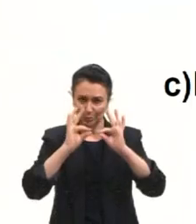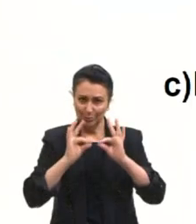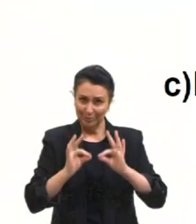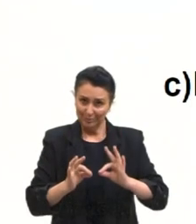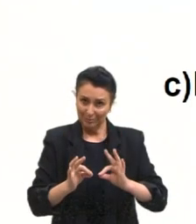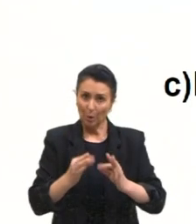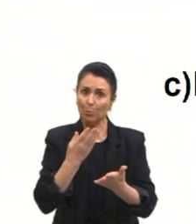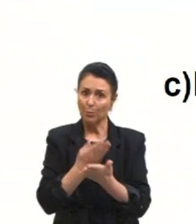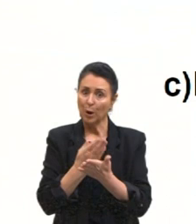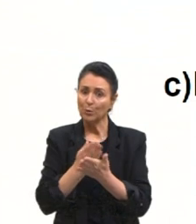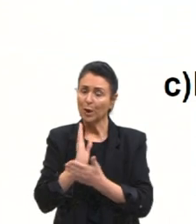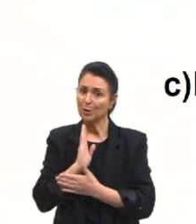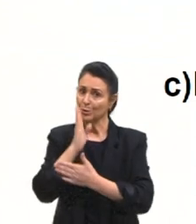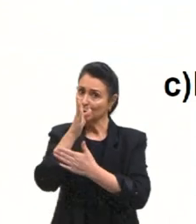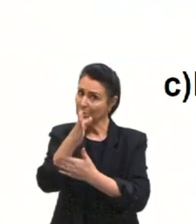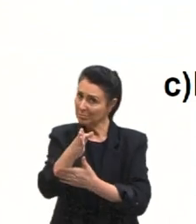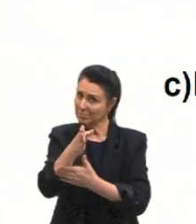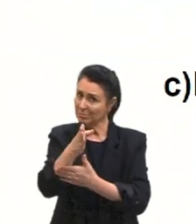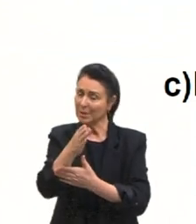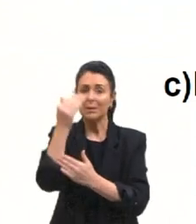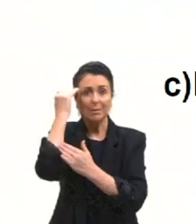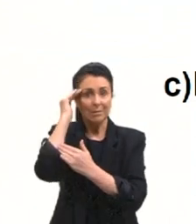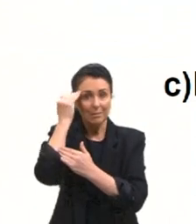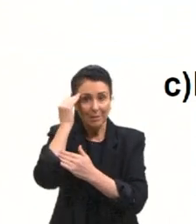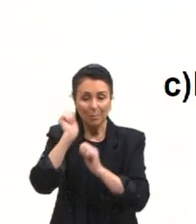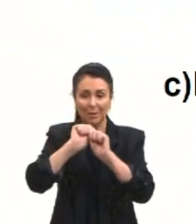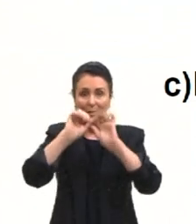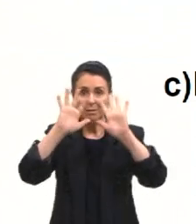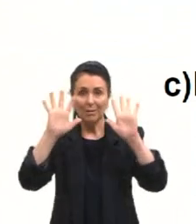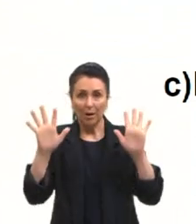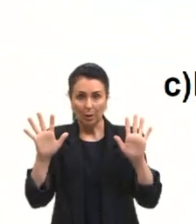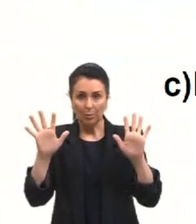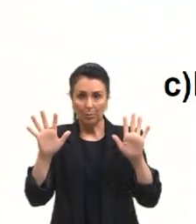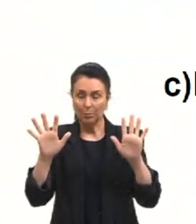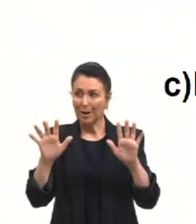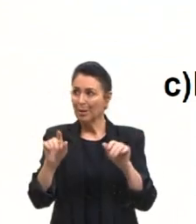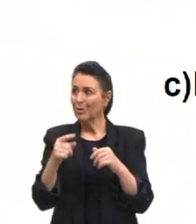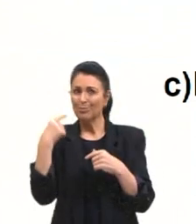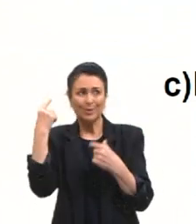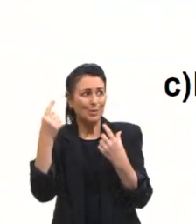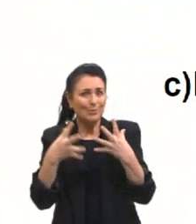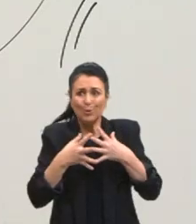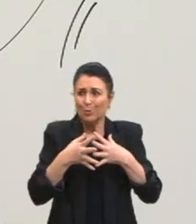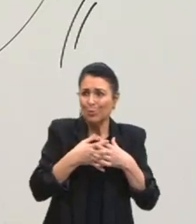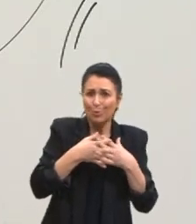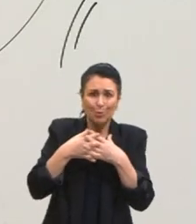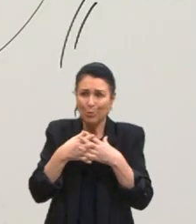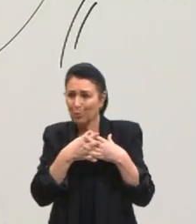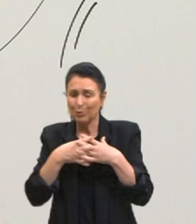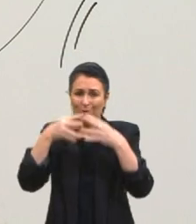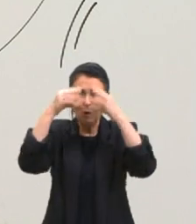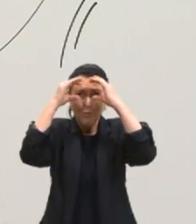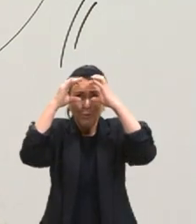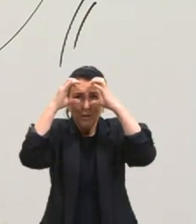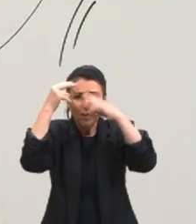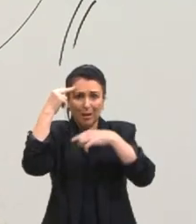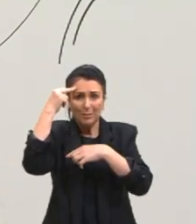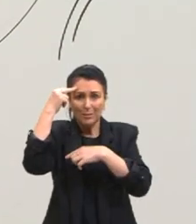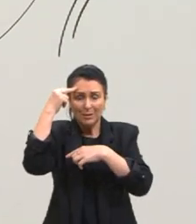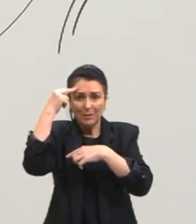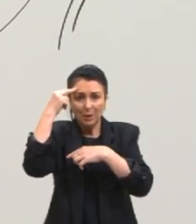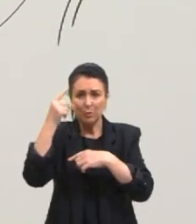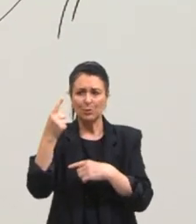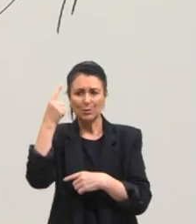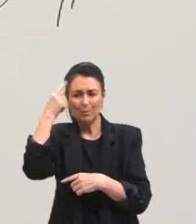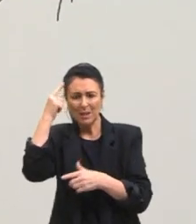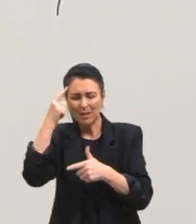seja um estudo direcionado e de melhor entendimento. Ou seja, para que a gente não se complique. Muitas vezes vai aparecer lá, quando tu